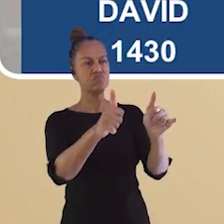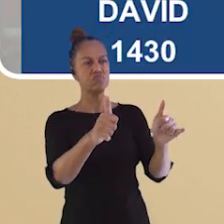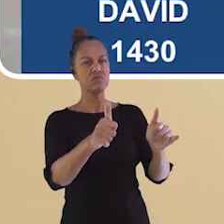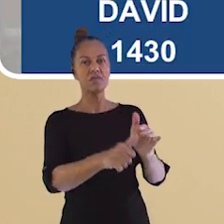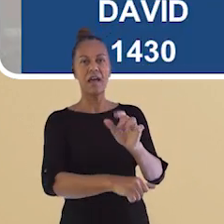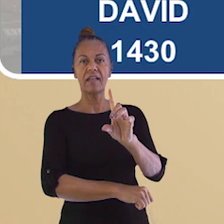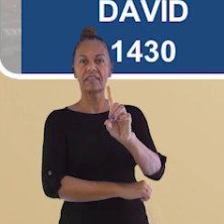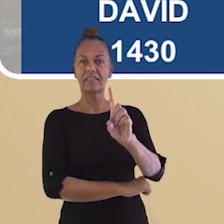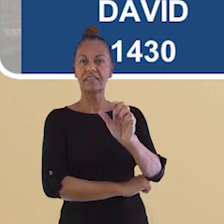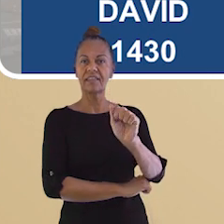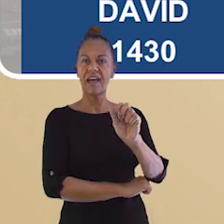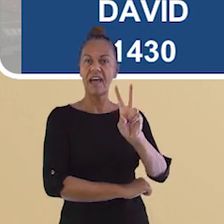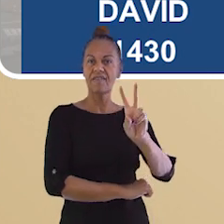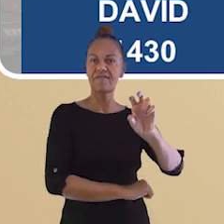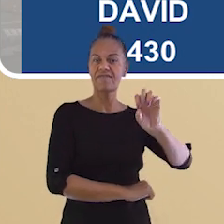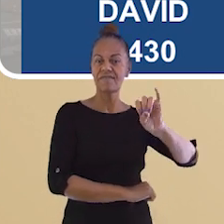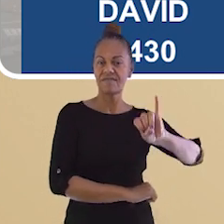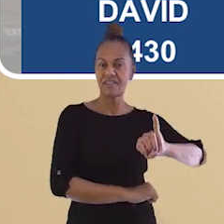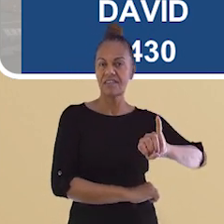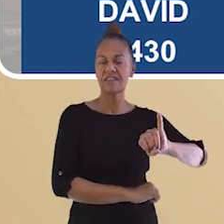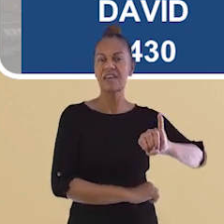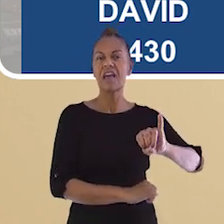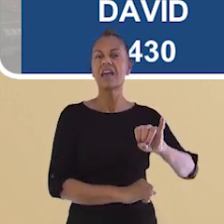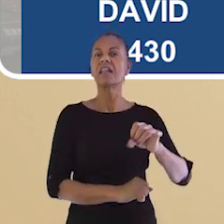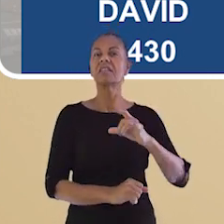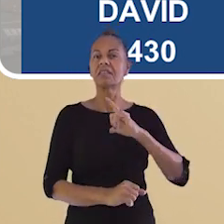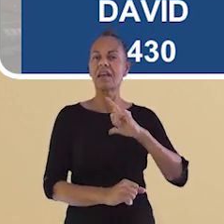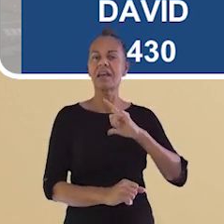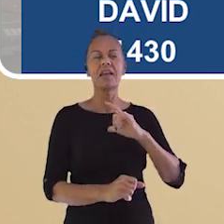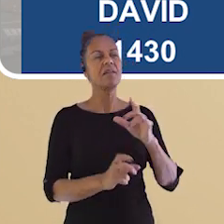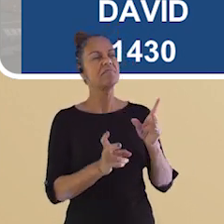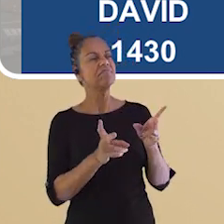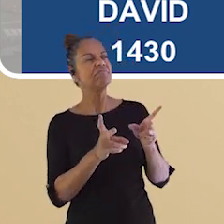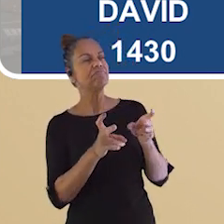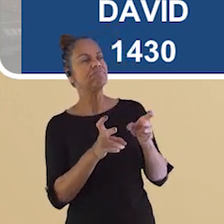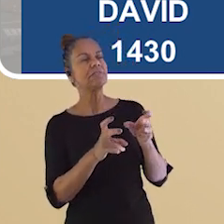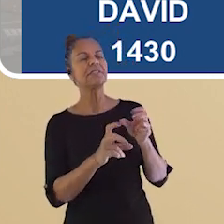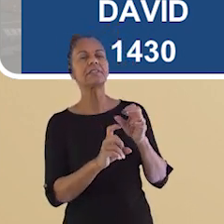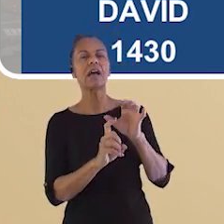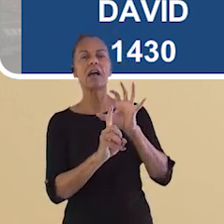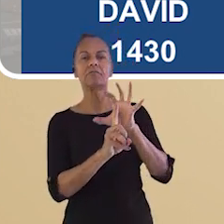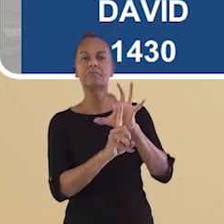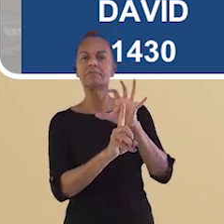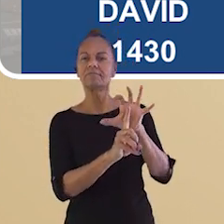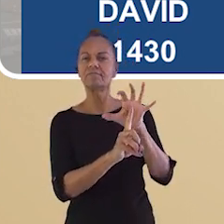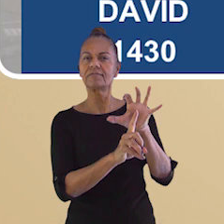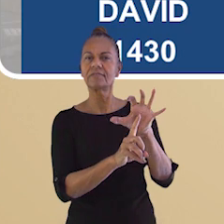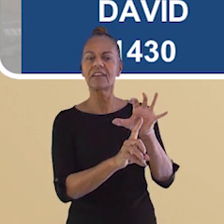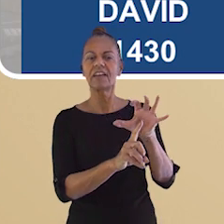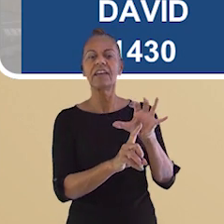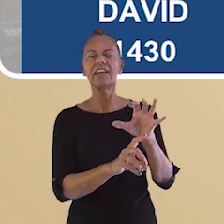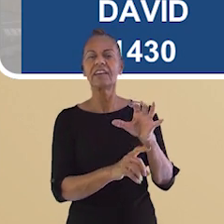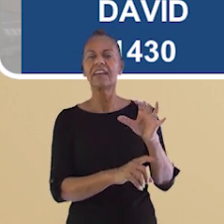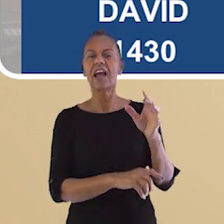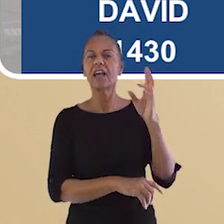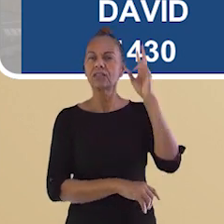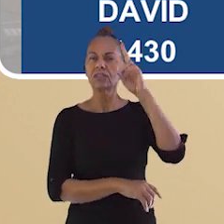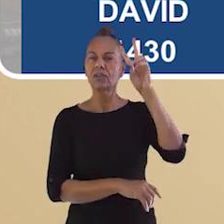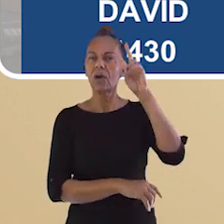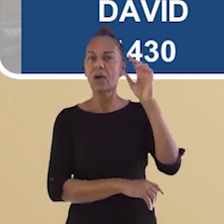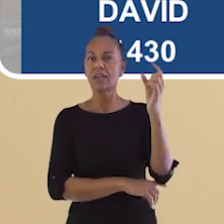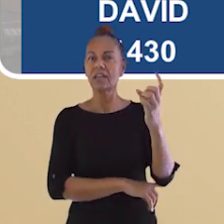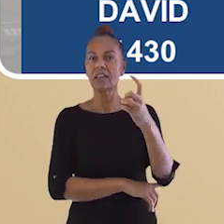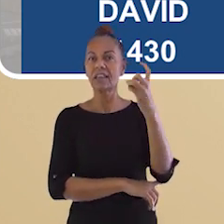feita em bronze no ano de 1430. Nessa obra, podemos perceber a influência religiosa, retirada do